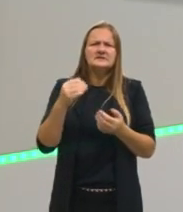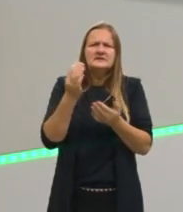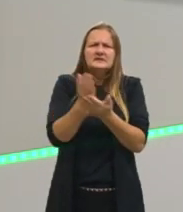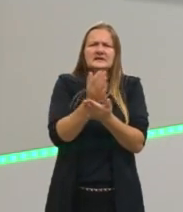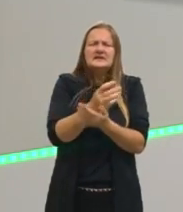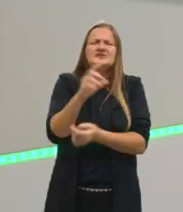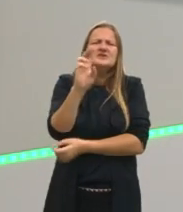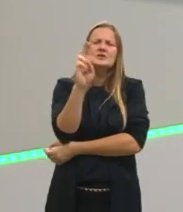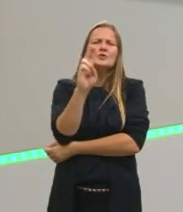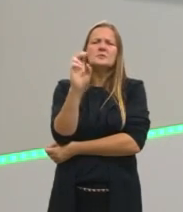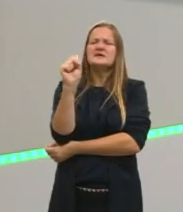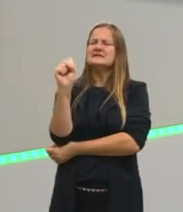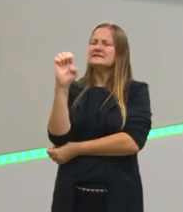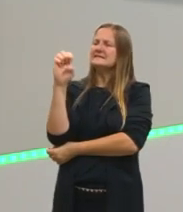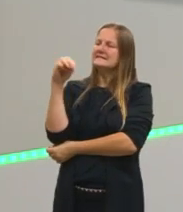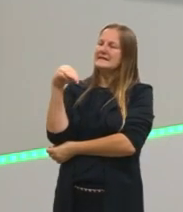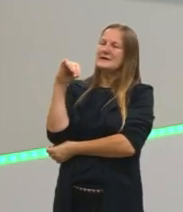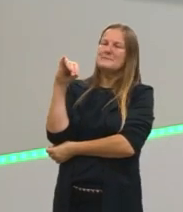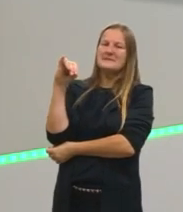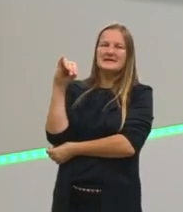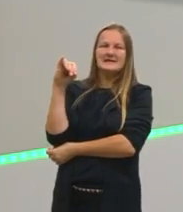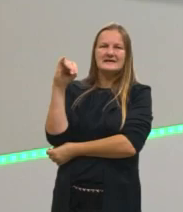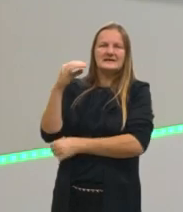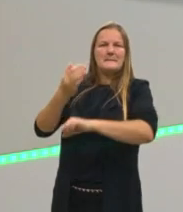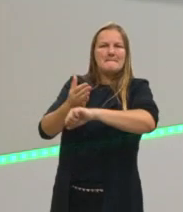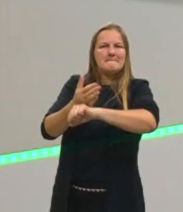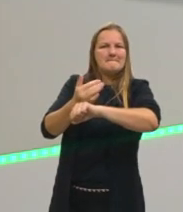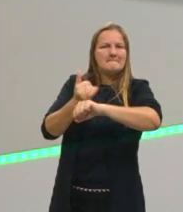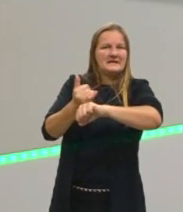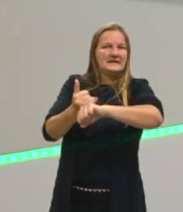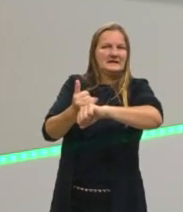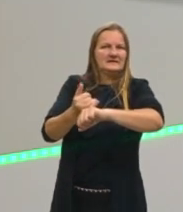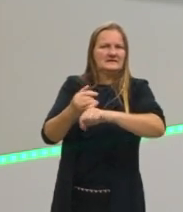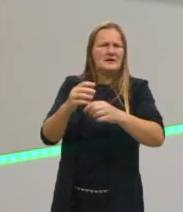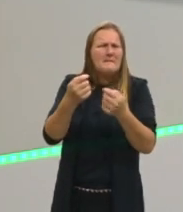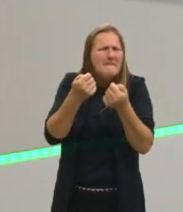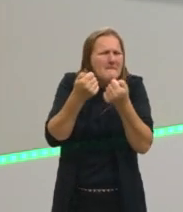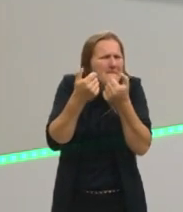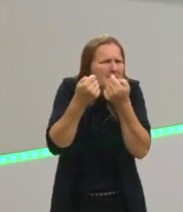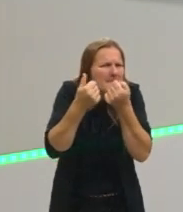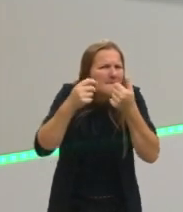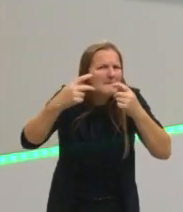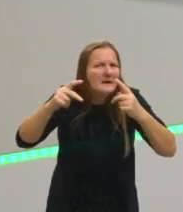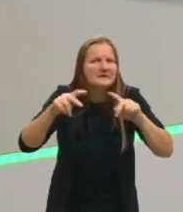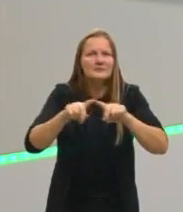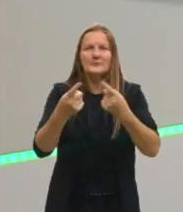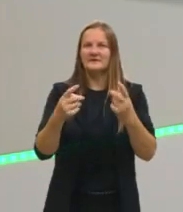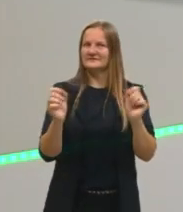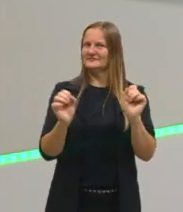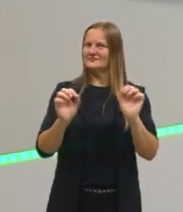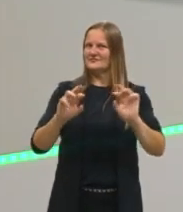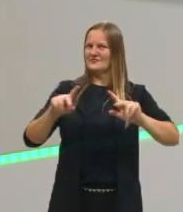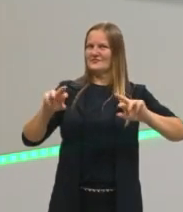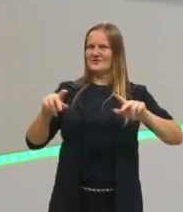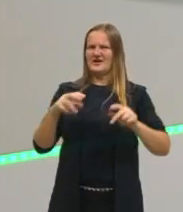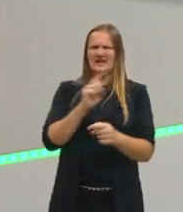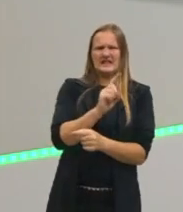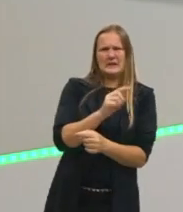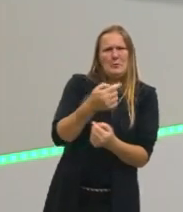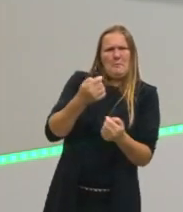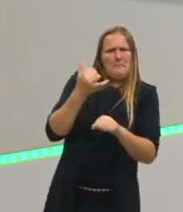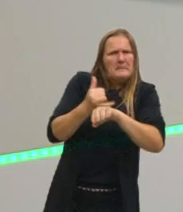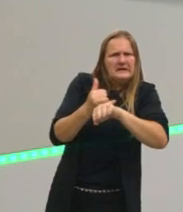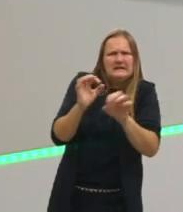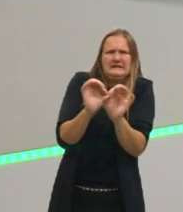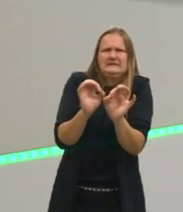semimetais quer aqueles elementos que eram eles eram parecidos com os metais mas não era mais ou parecido com os a metais não-metais